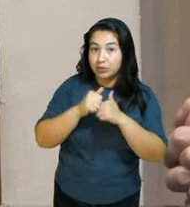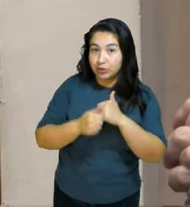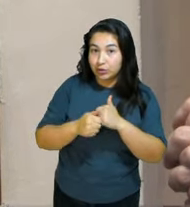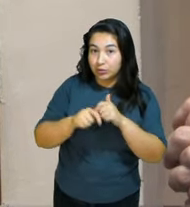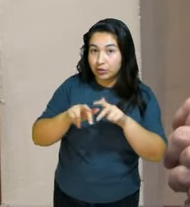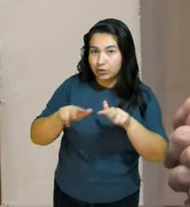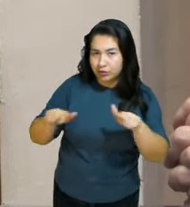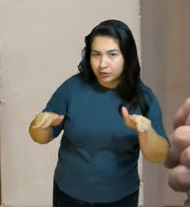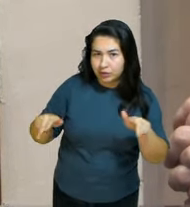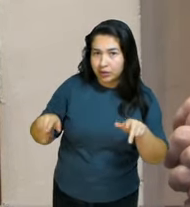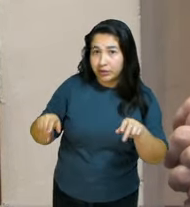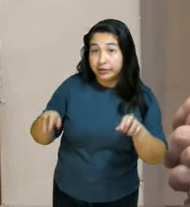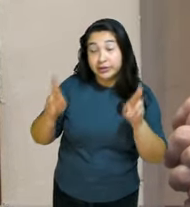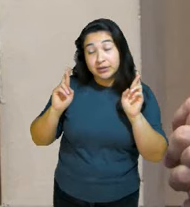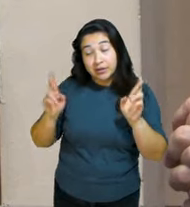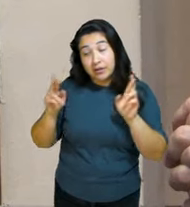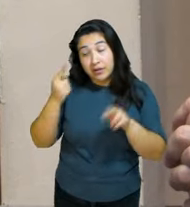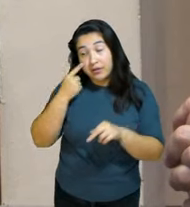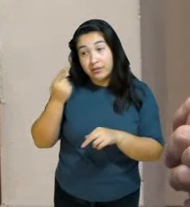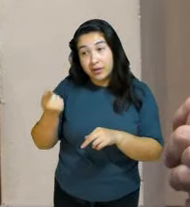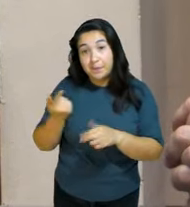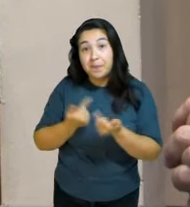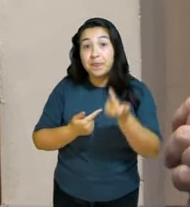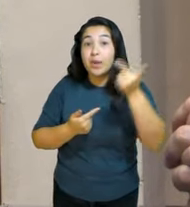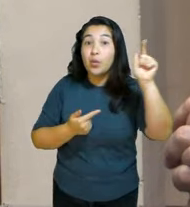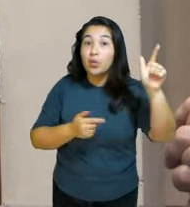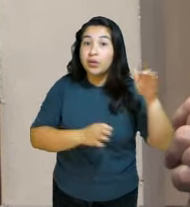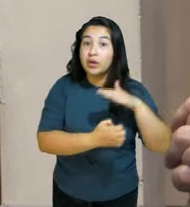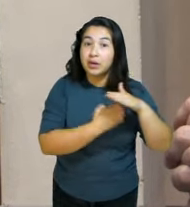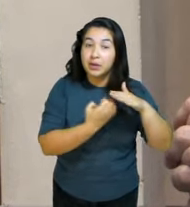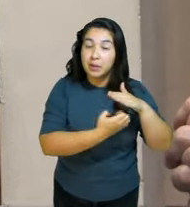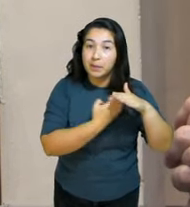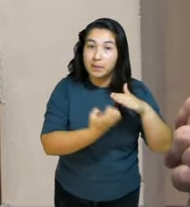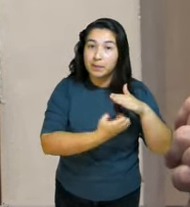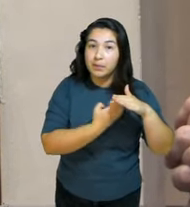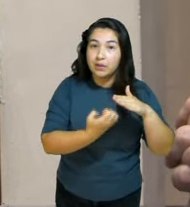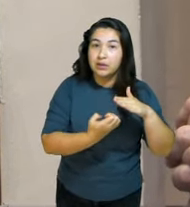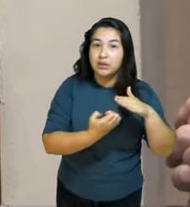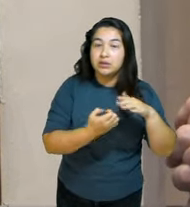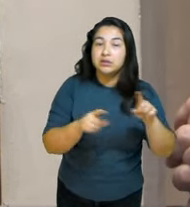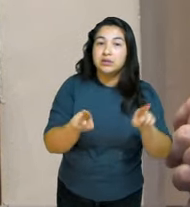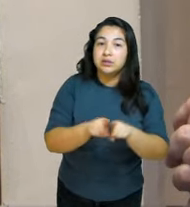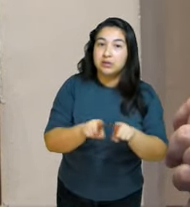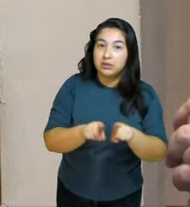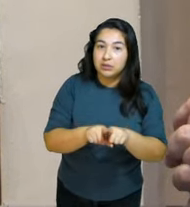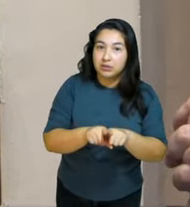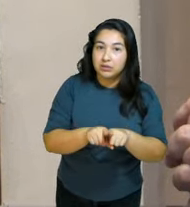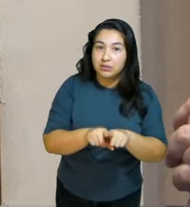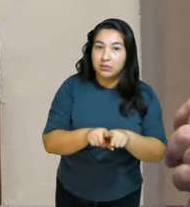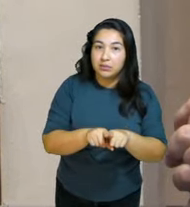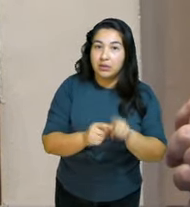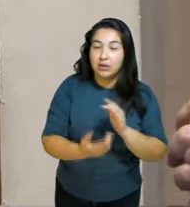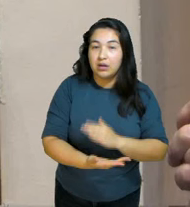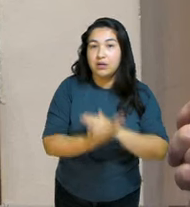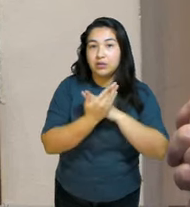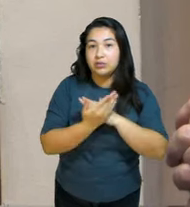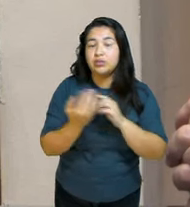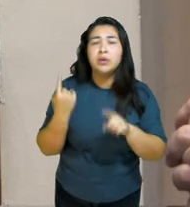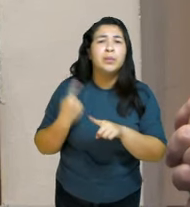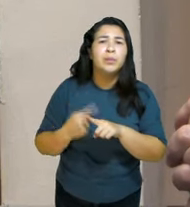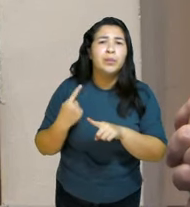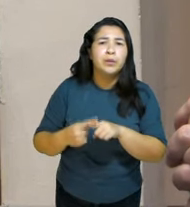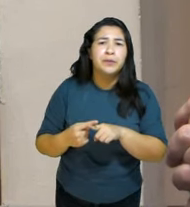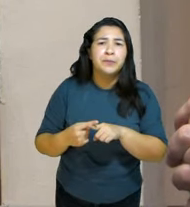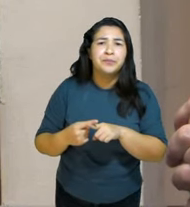que nos atenda. Além disso, estou com uma outra empresa de grande vulto para nos financiar. Por que isso? que